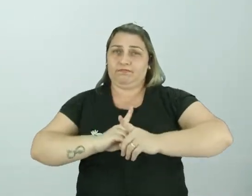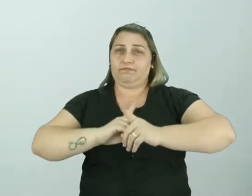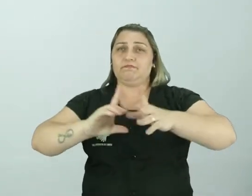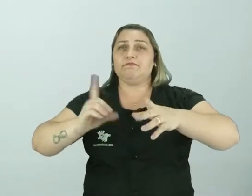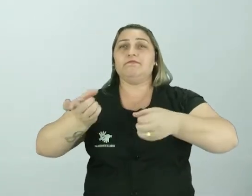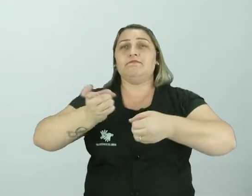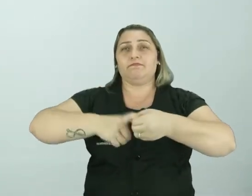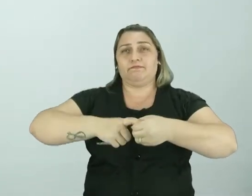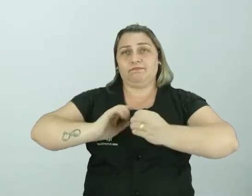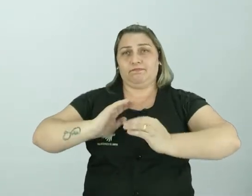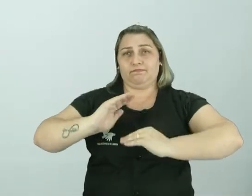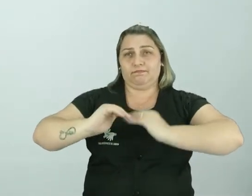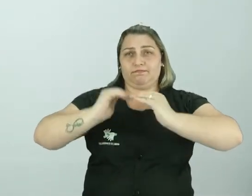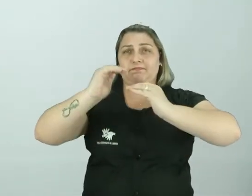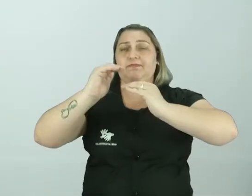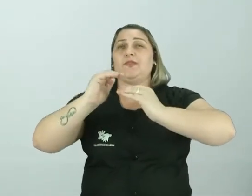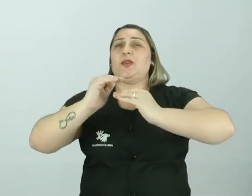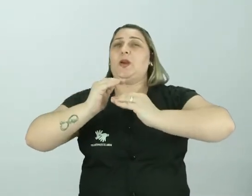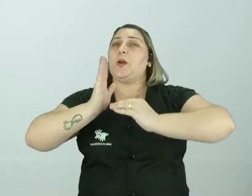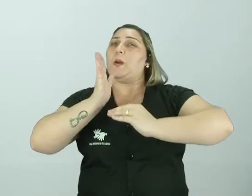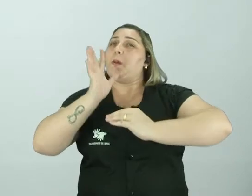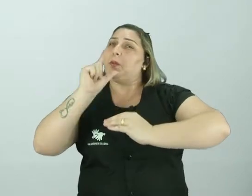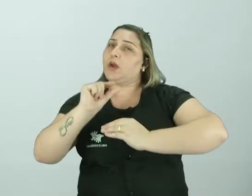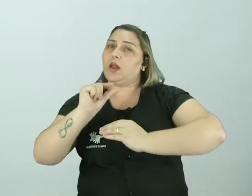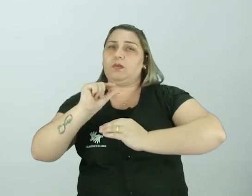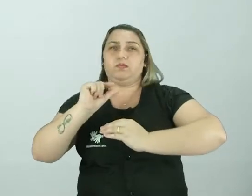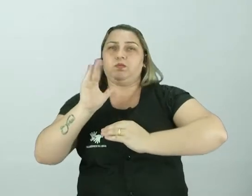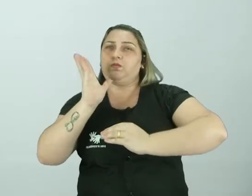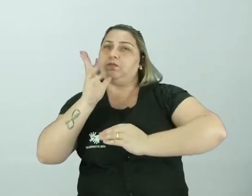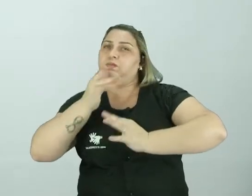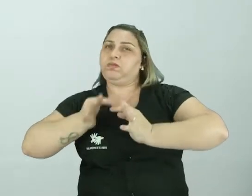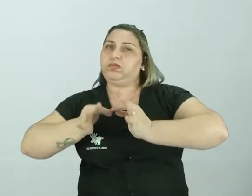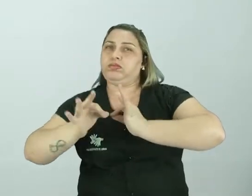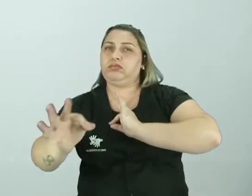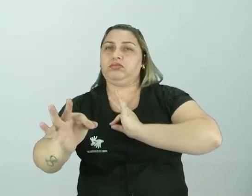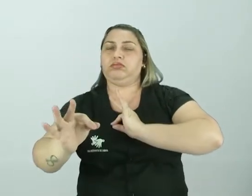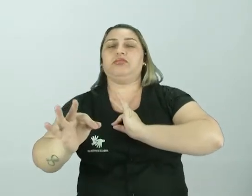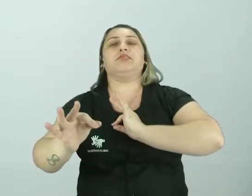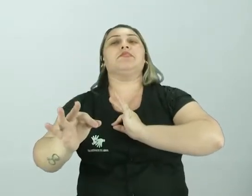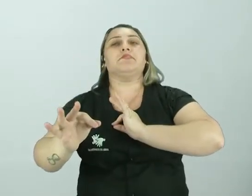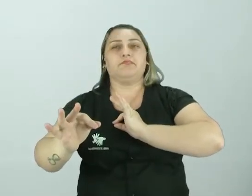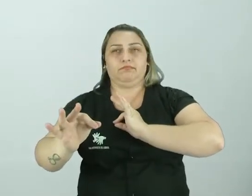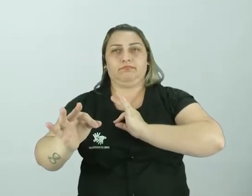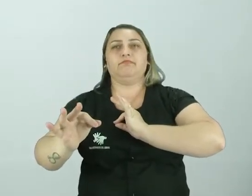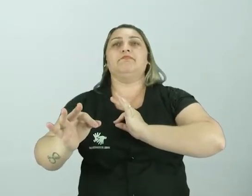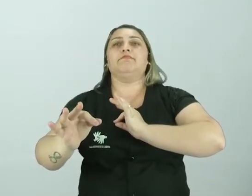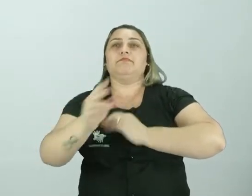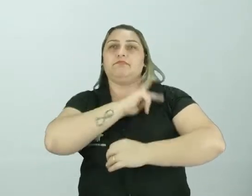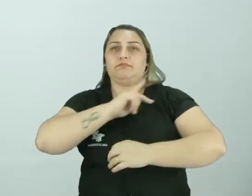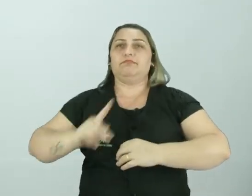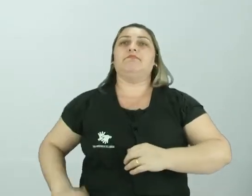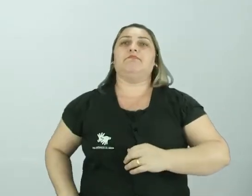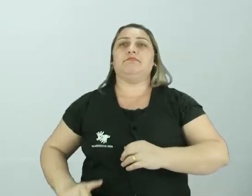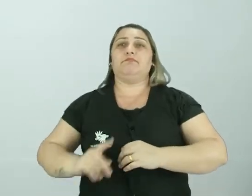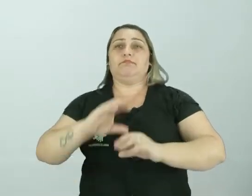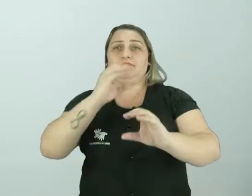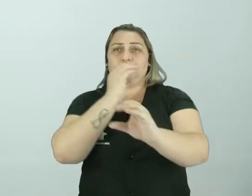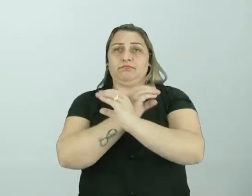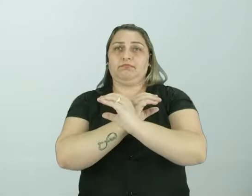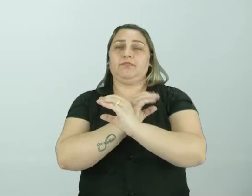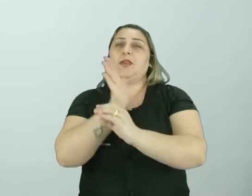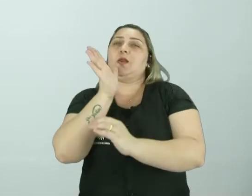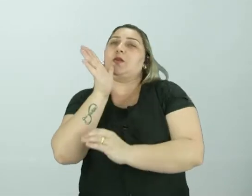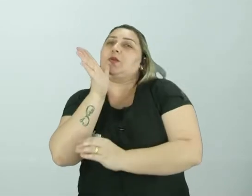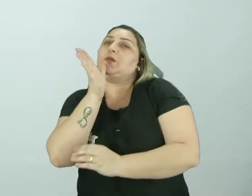redemocratização é um processo que não foi curto, não se iniciou lá e se encerrou pós-ditadura militar, quando o presidente civil assume. Então, é um